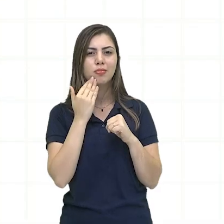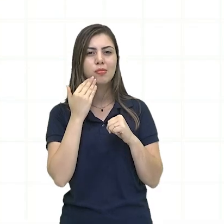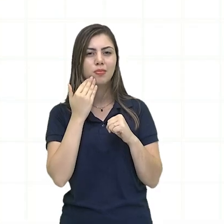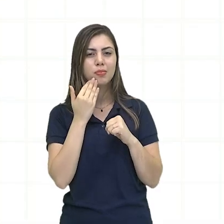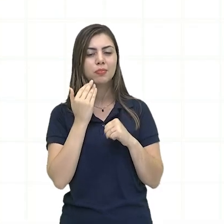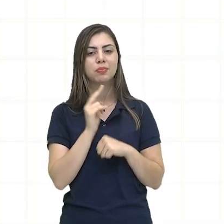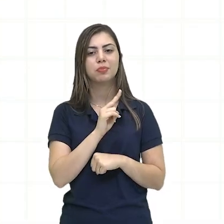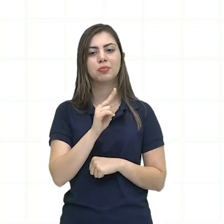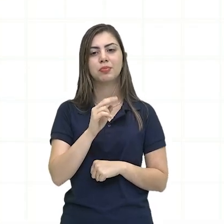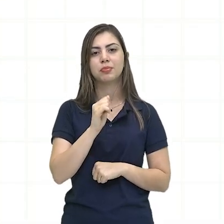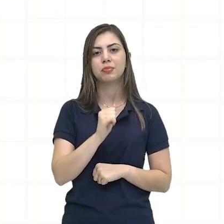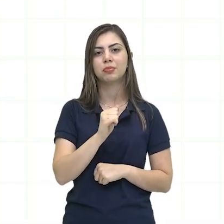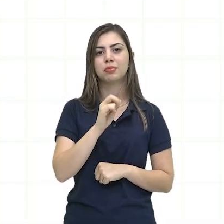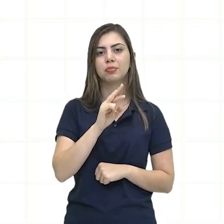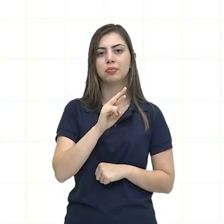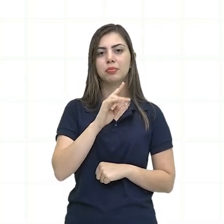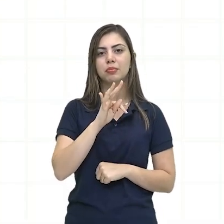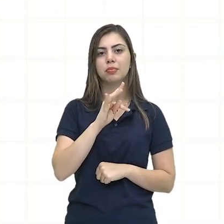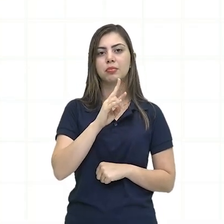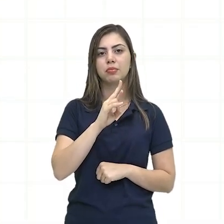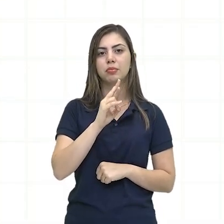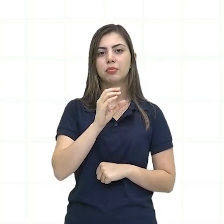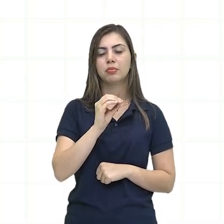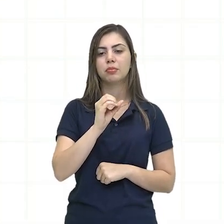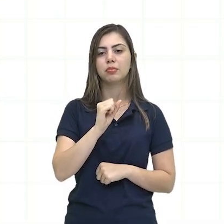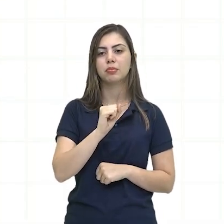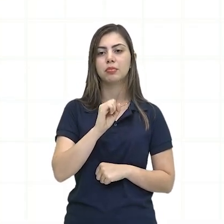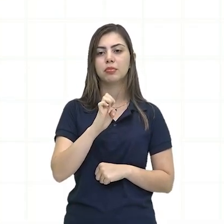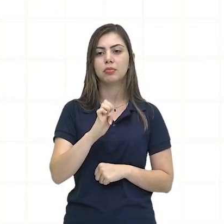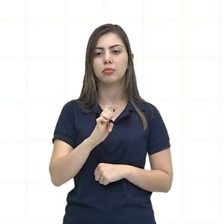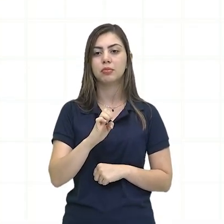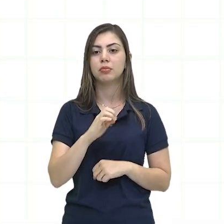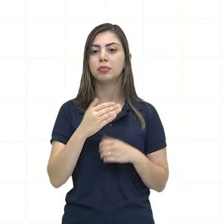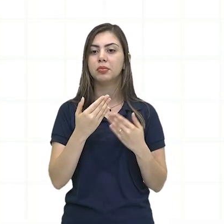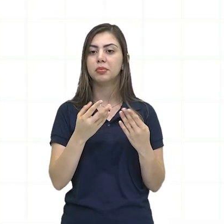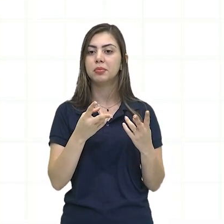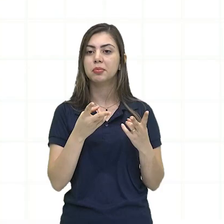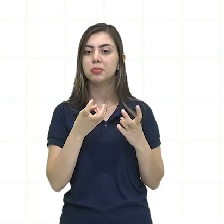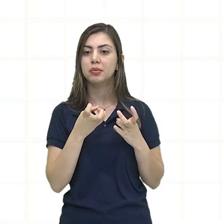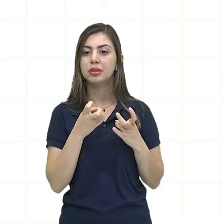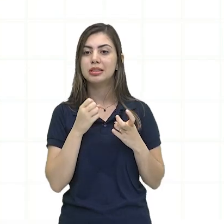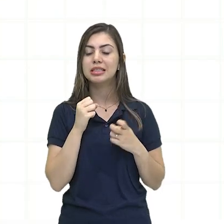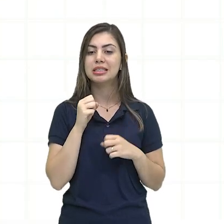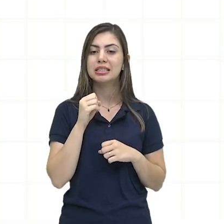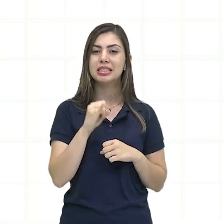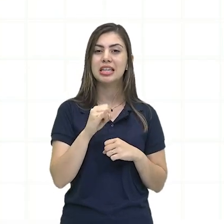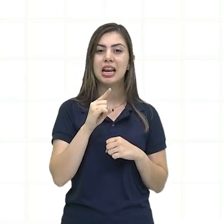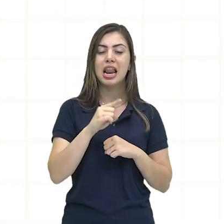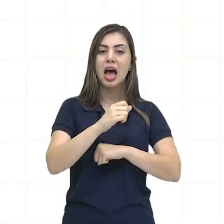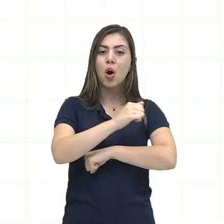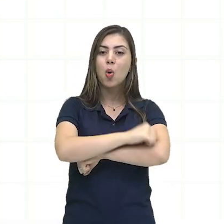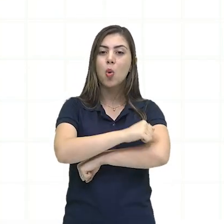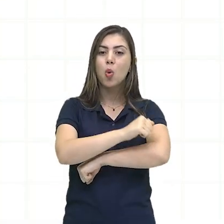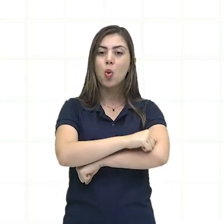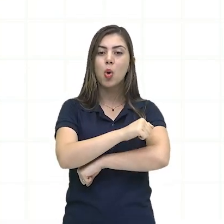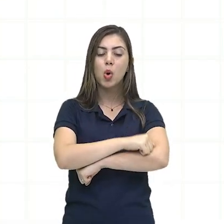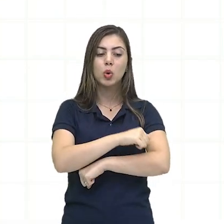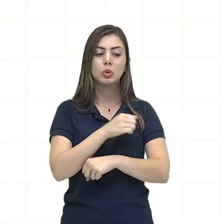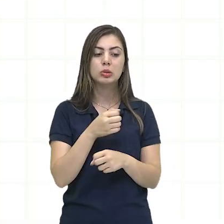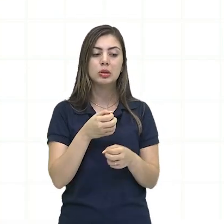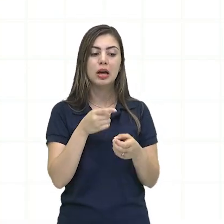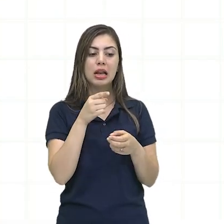ó, desgaste, e aqui vai ter o quê? Osso exposto. Se o osso está exposto,